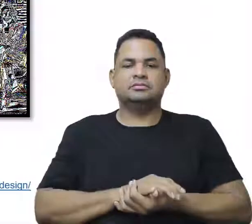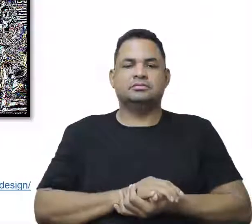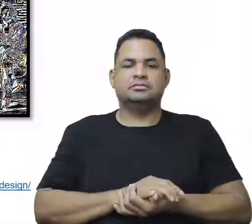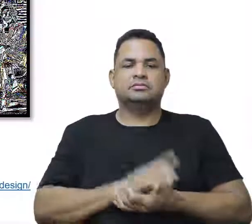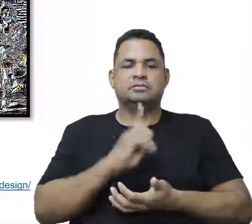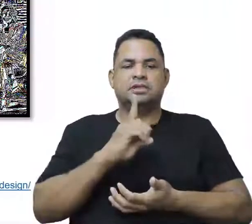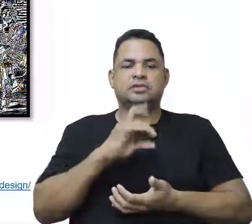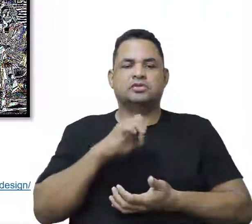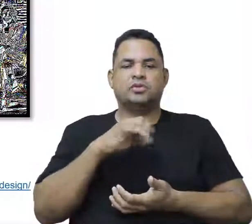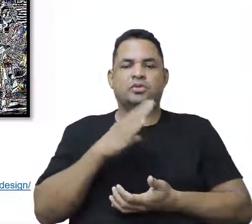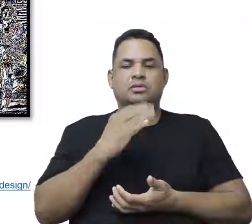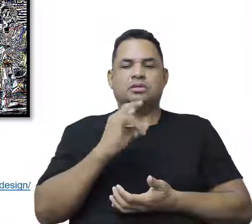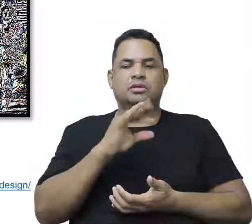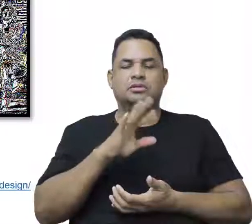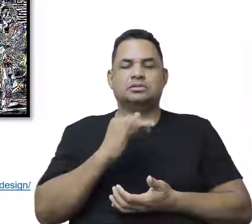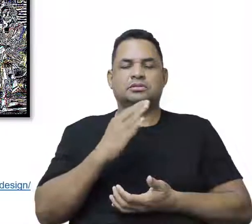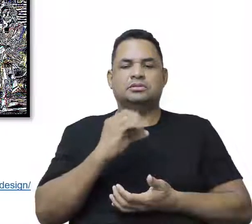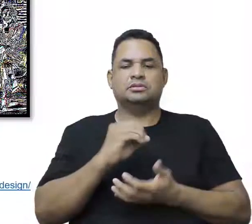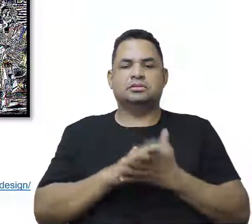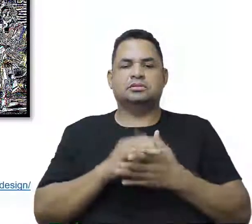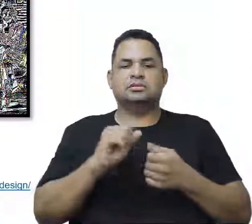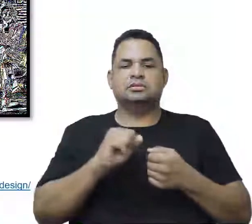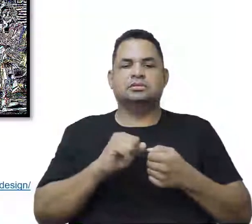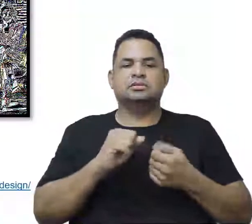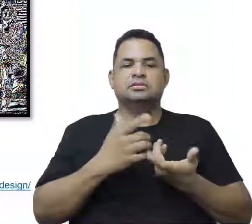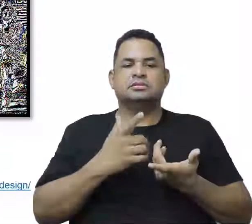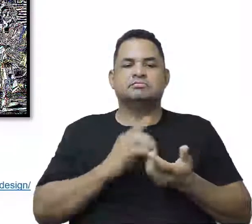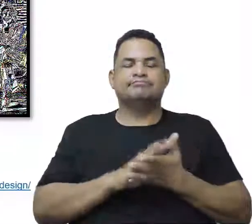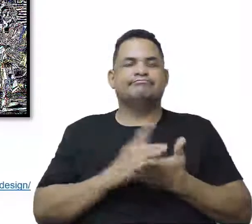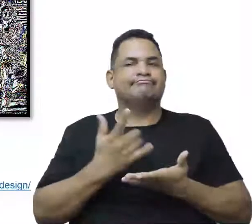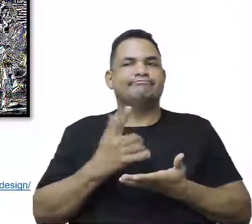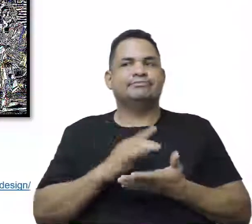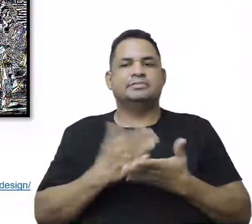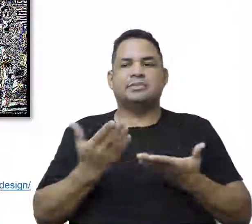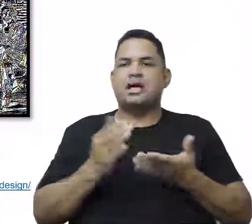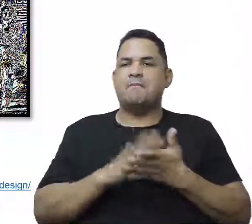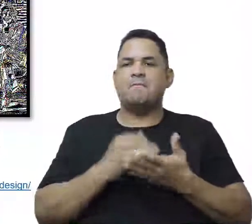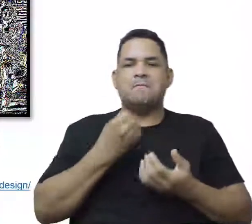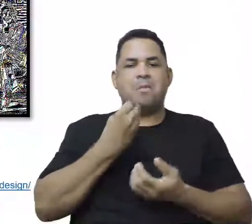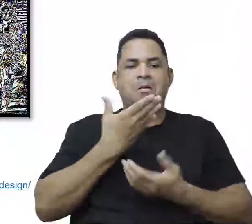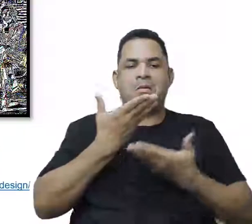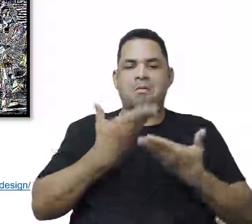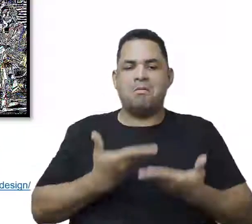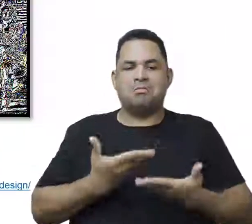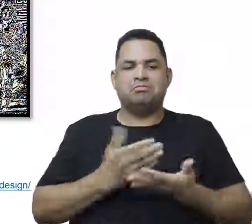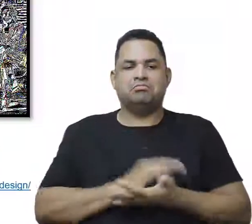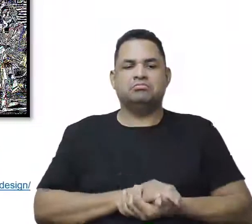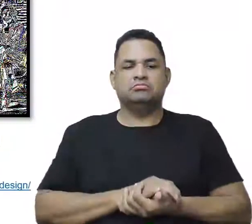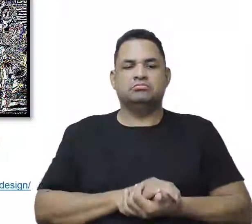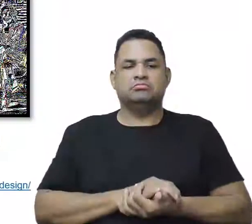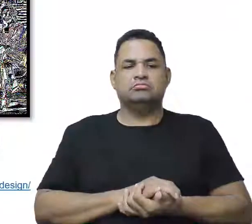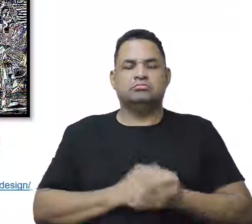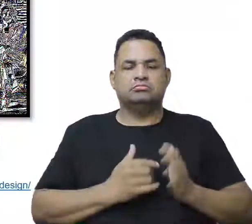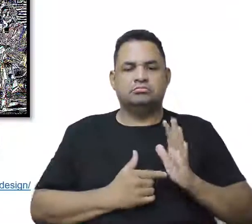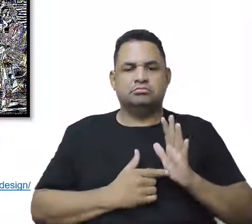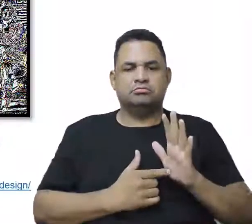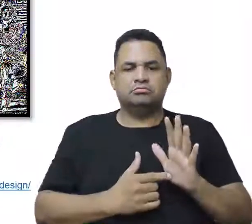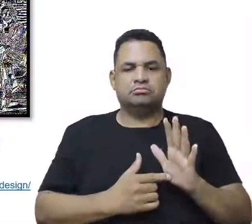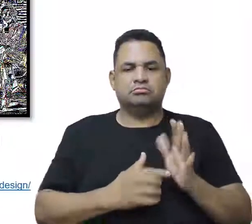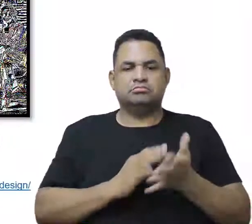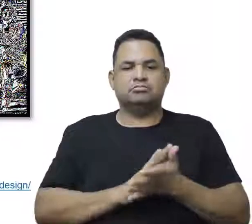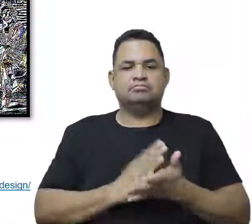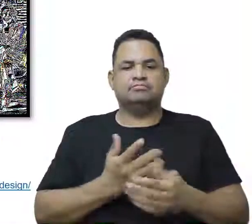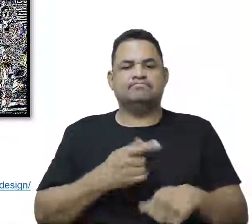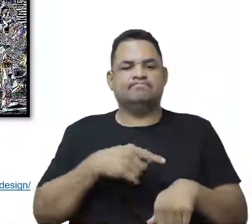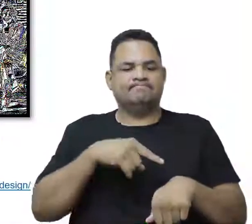descontração, agora foi eu que travei, faz você parecer que você não está à vontade. Aí eu tenho aqui, mostrar que você ficou